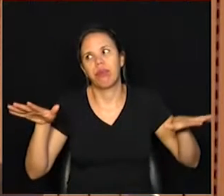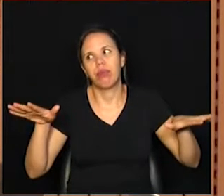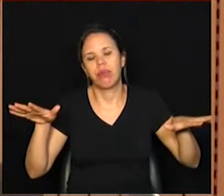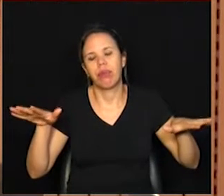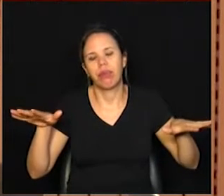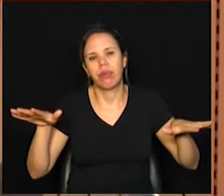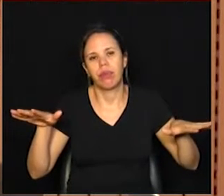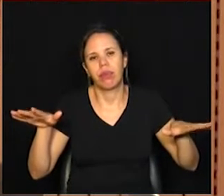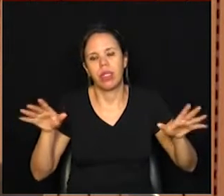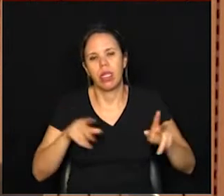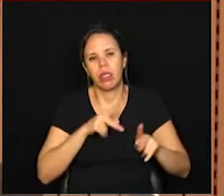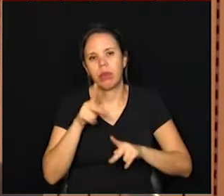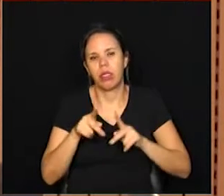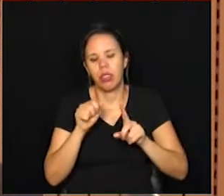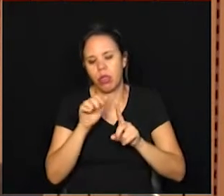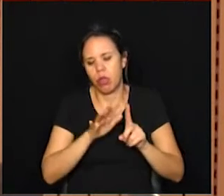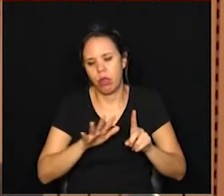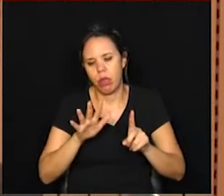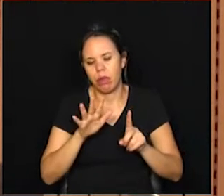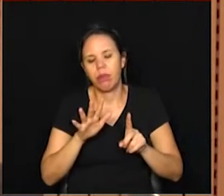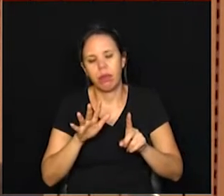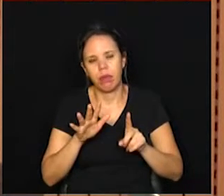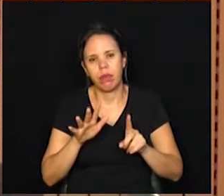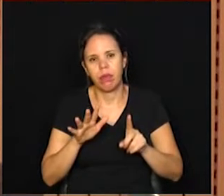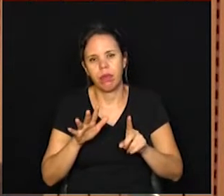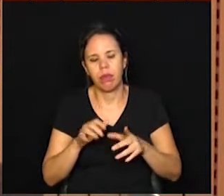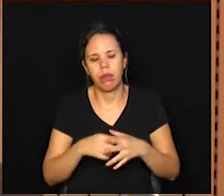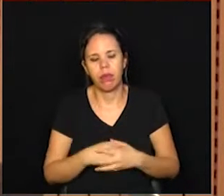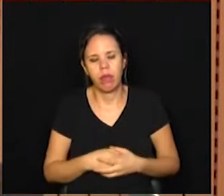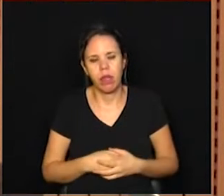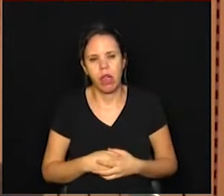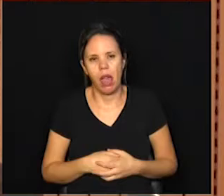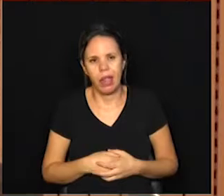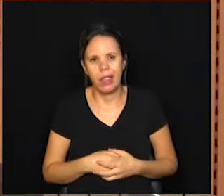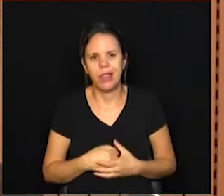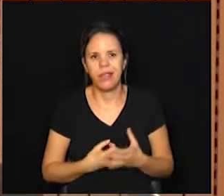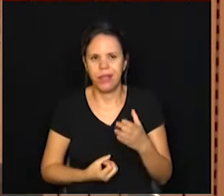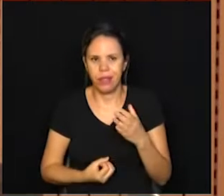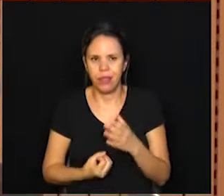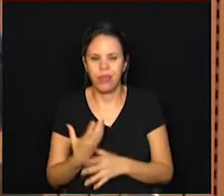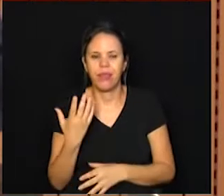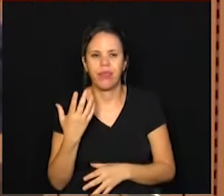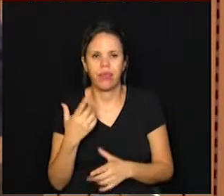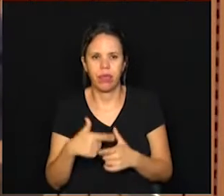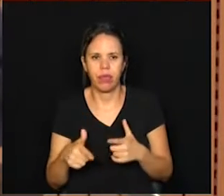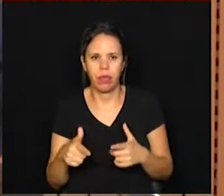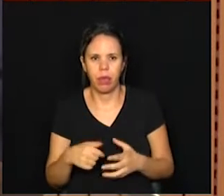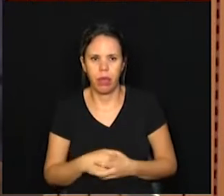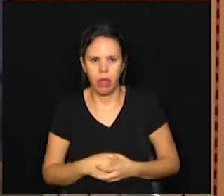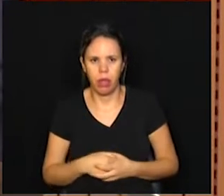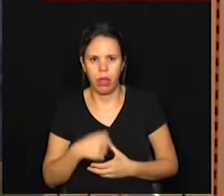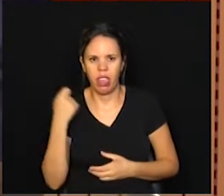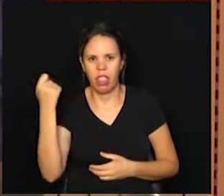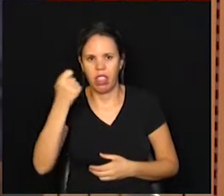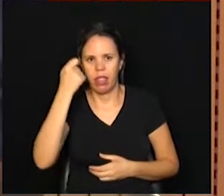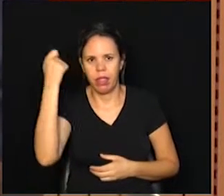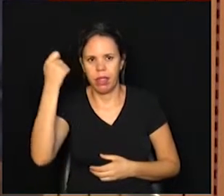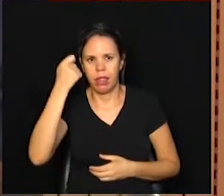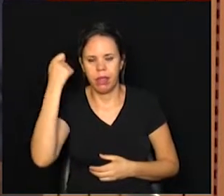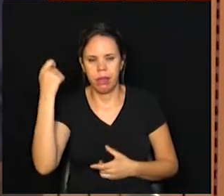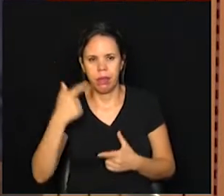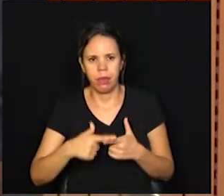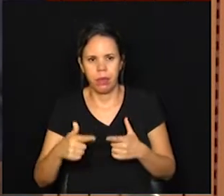coletividade, na comunidade, na sociedade, de modo geral, vai gerar graves